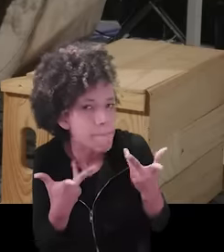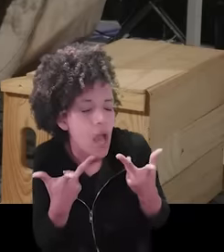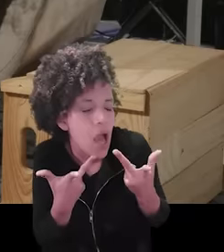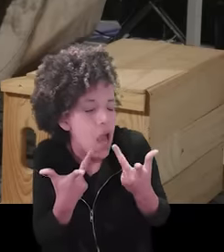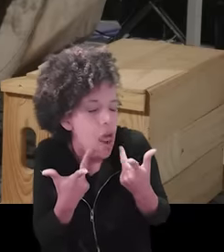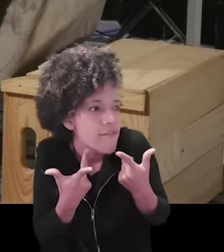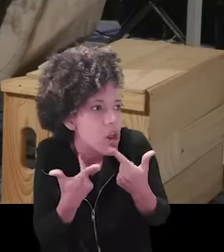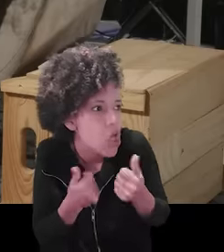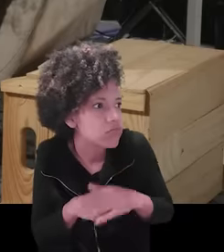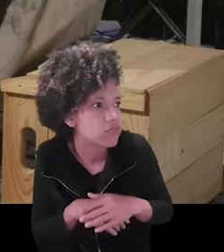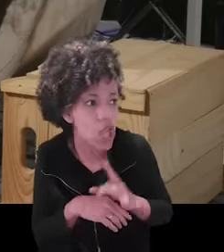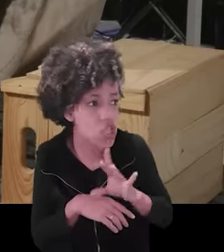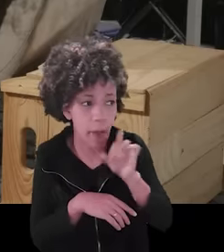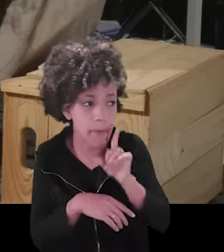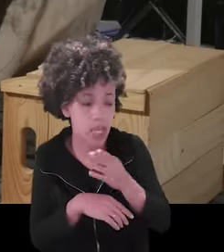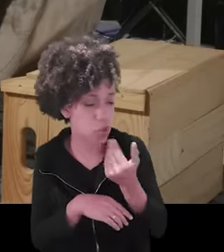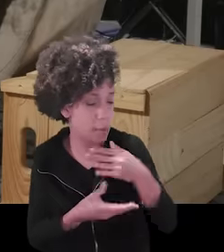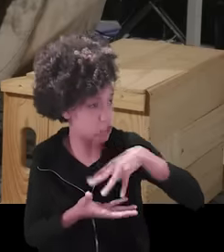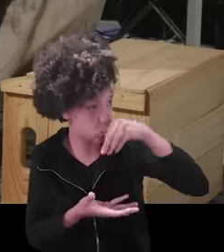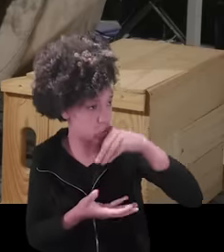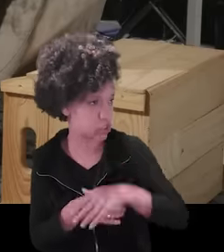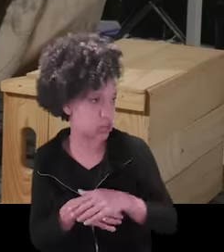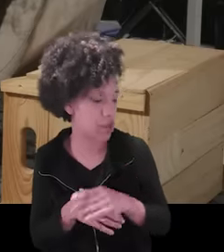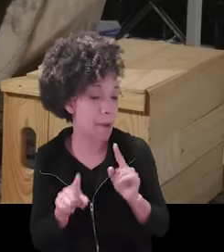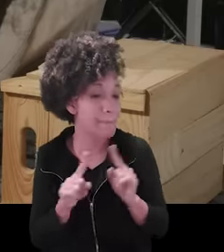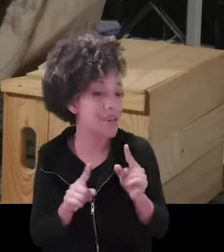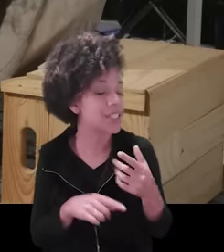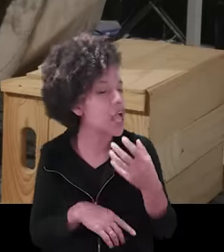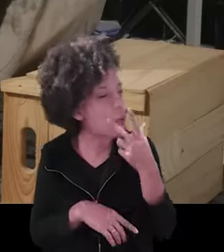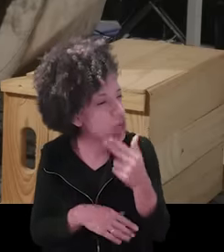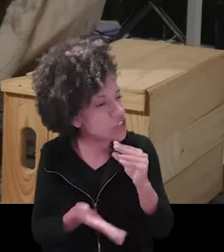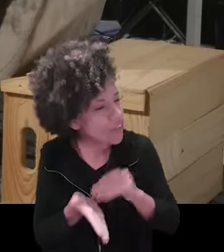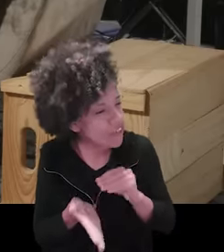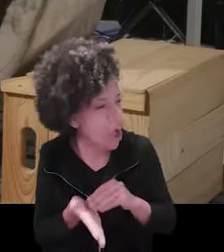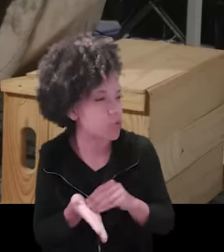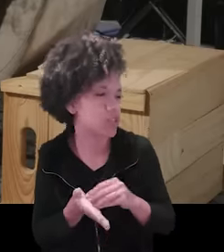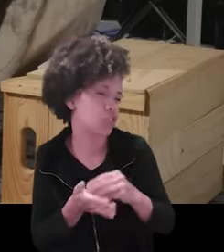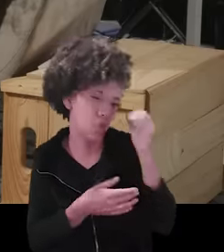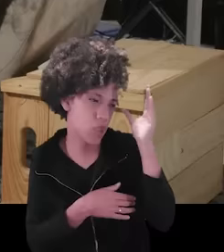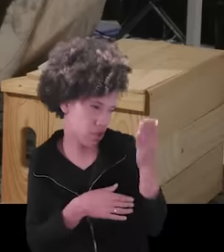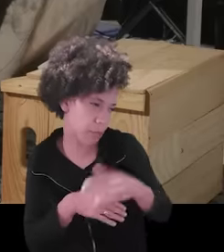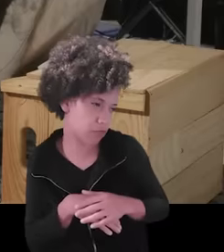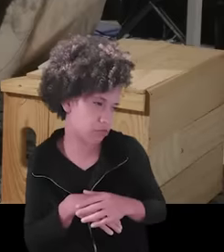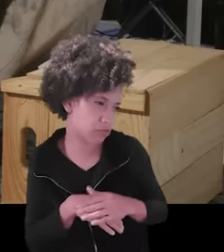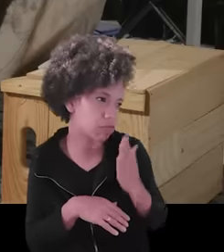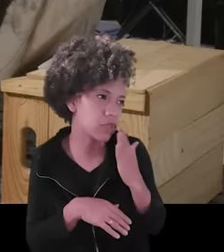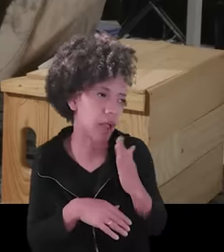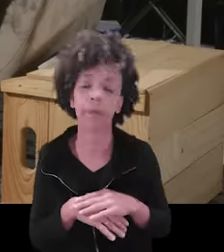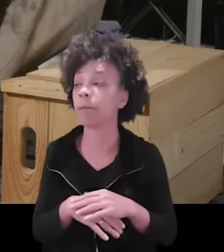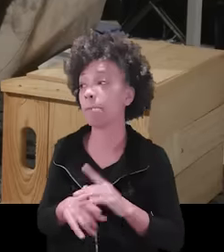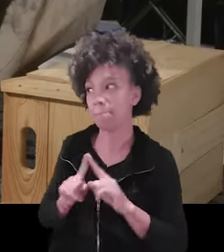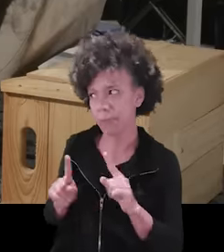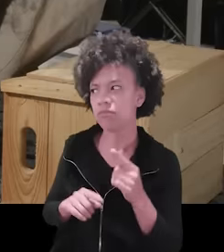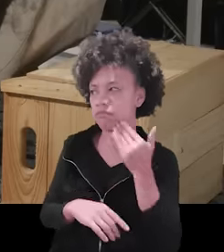eles viram que aquilo é maravilhoso casa só tem americana comendo coxinha mas eu acho que a falta de reconhecimento mesmo